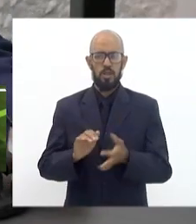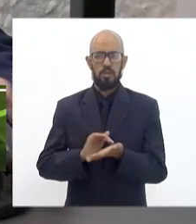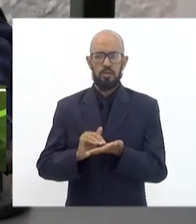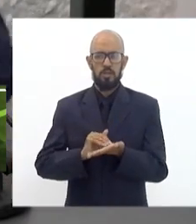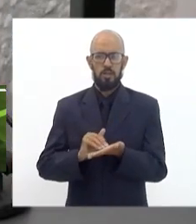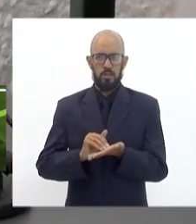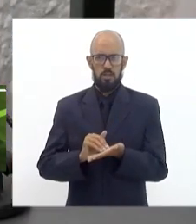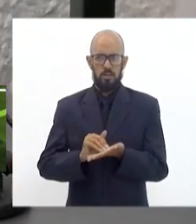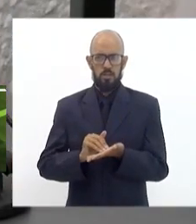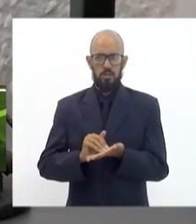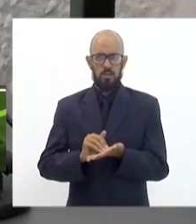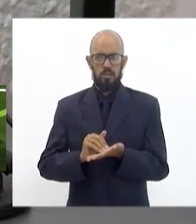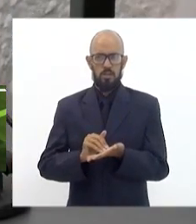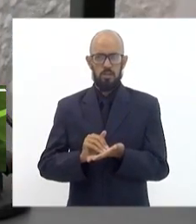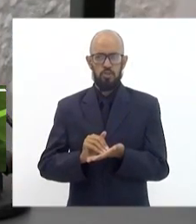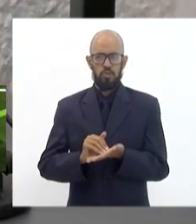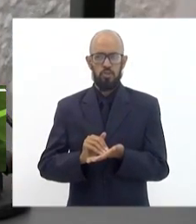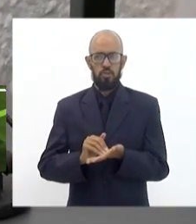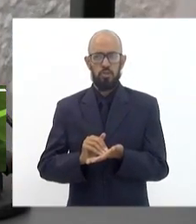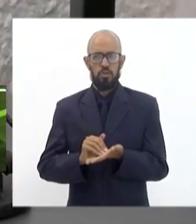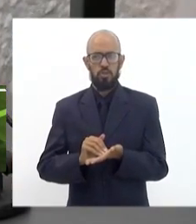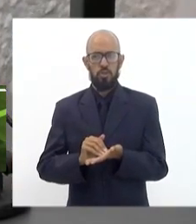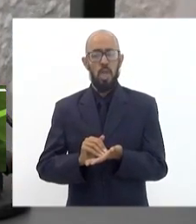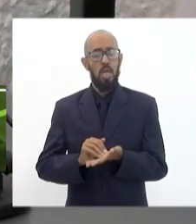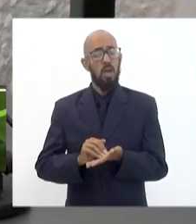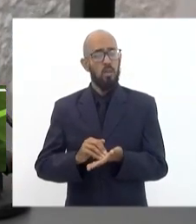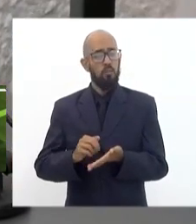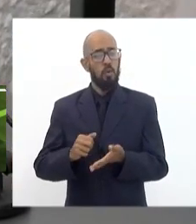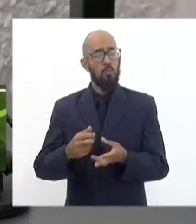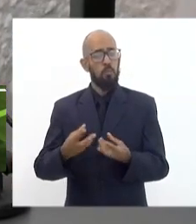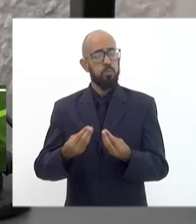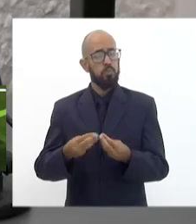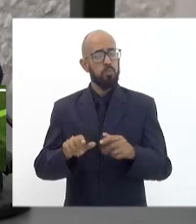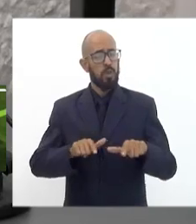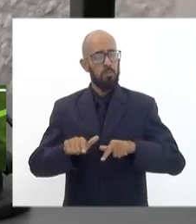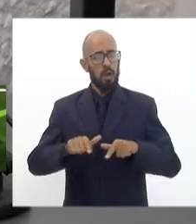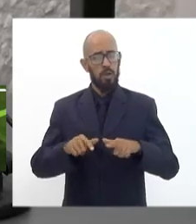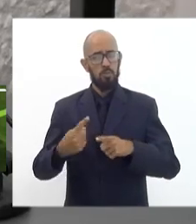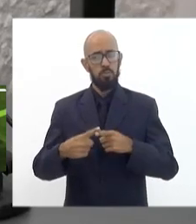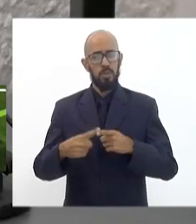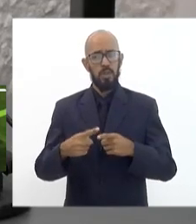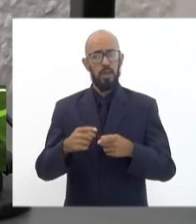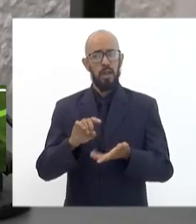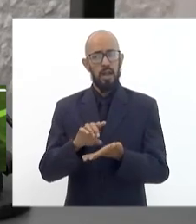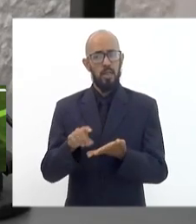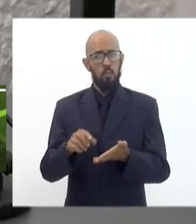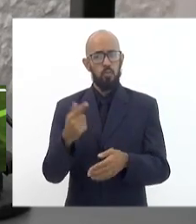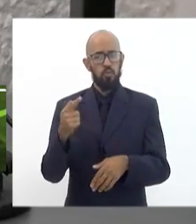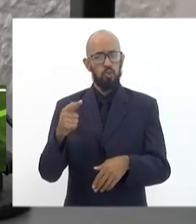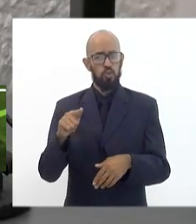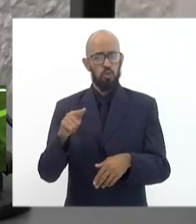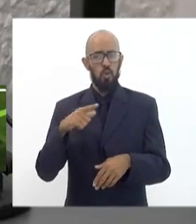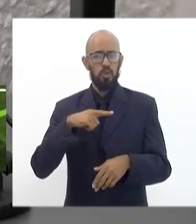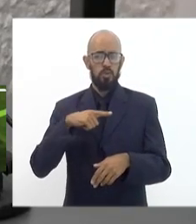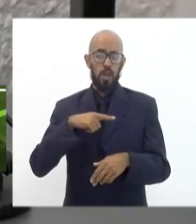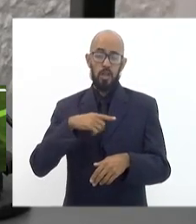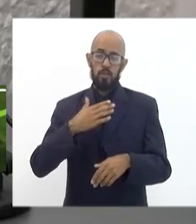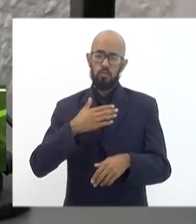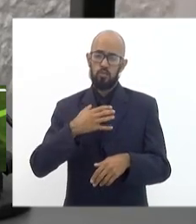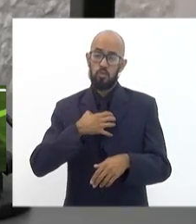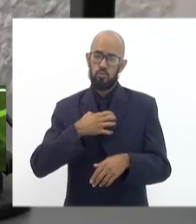de trabalho porque na verdade cada gestão funciona de um jeito nós